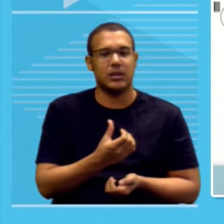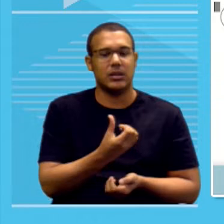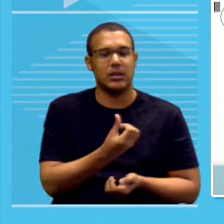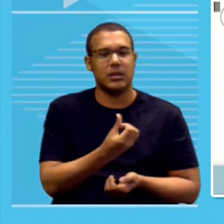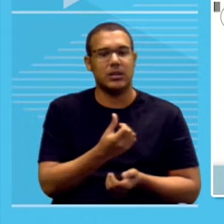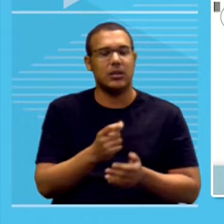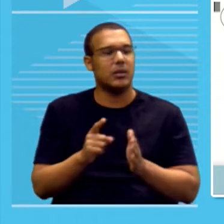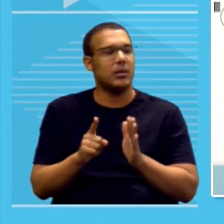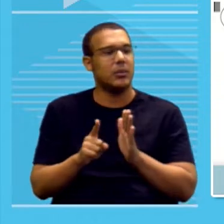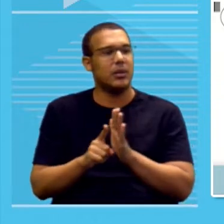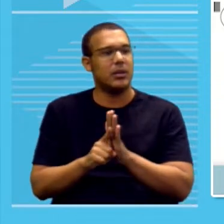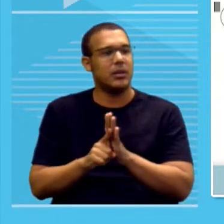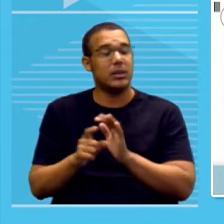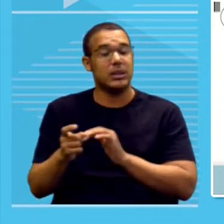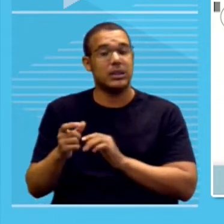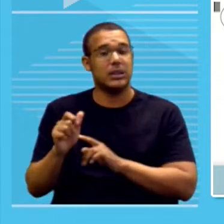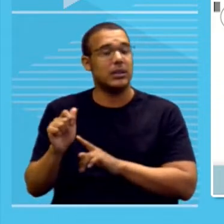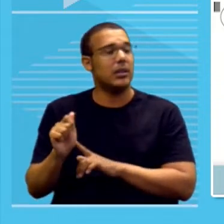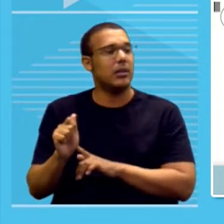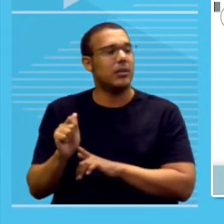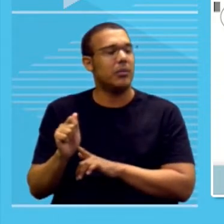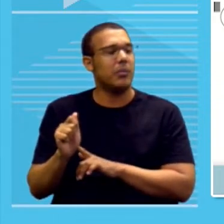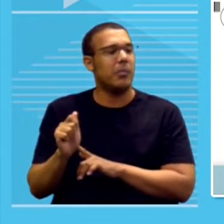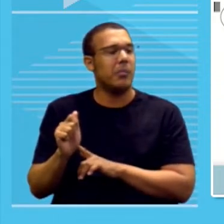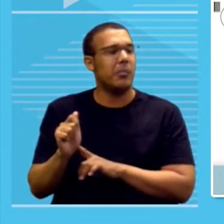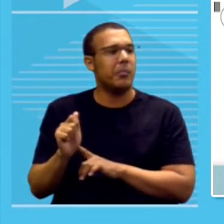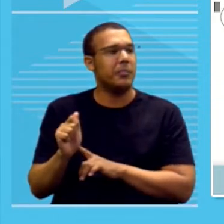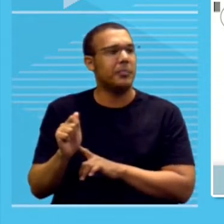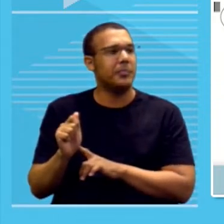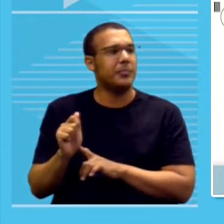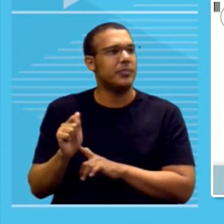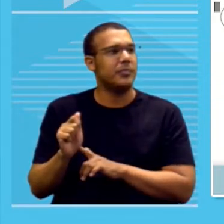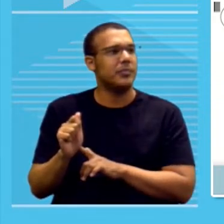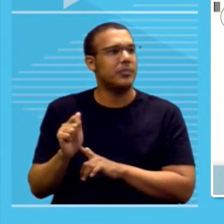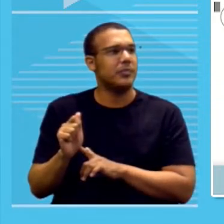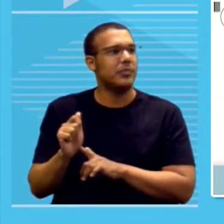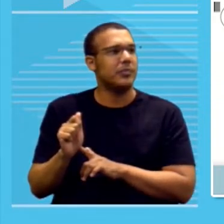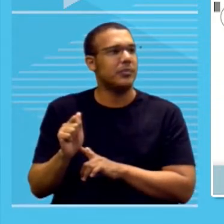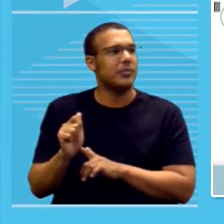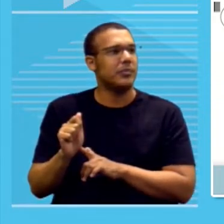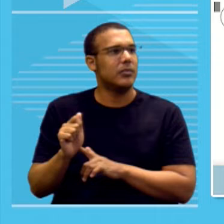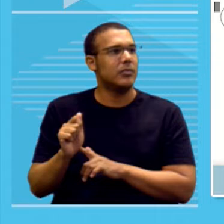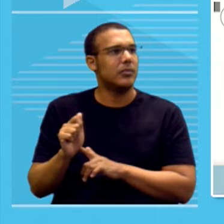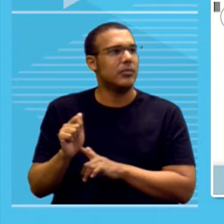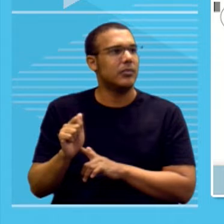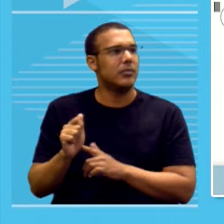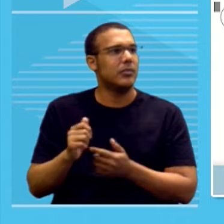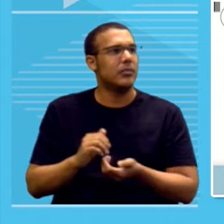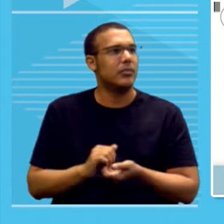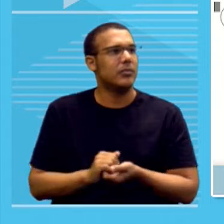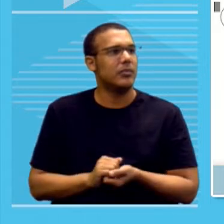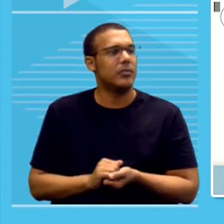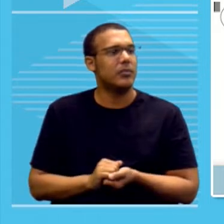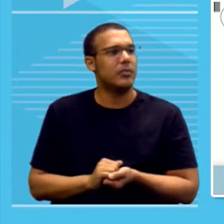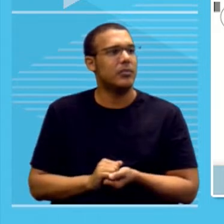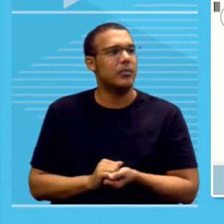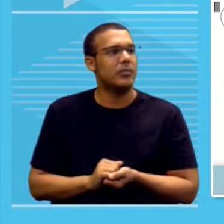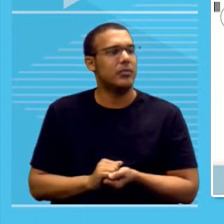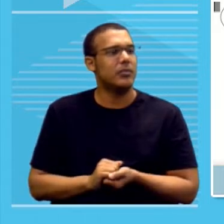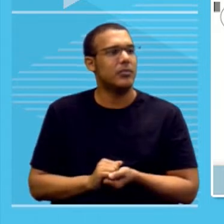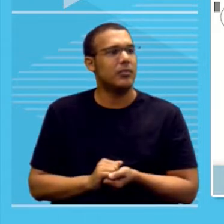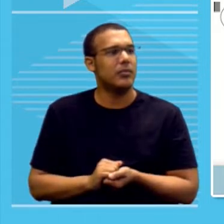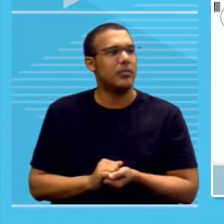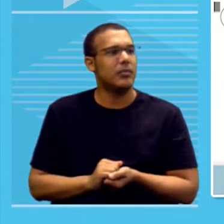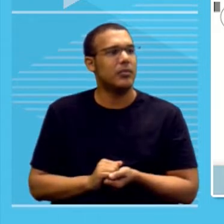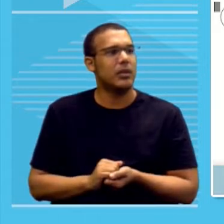o x a deu X a professor e também você tá vendo como é fácil Se